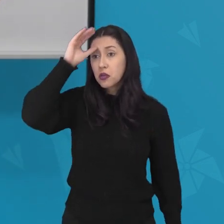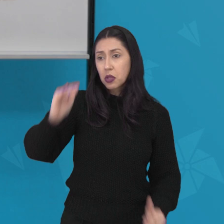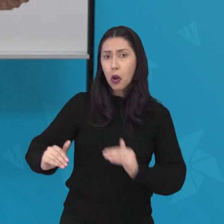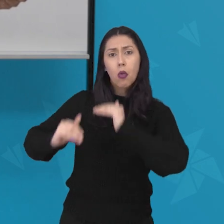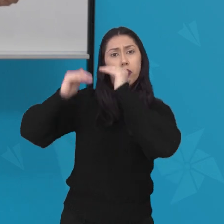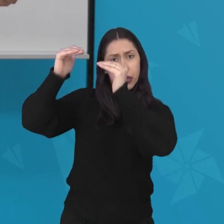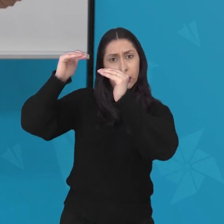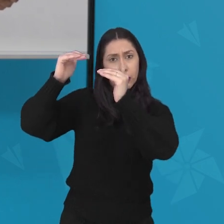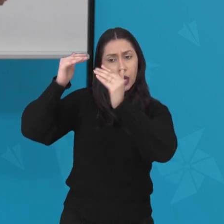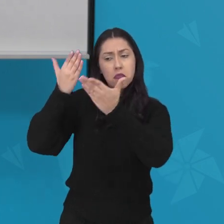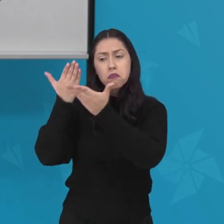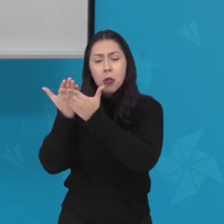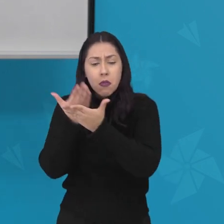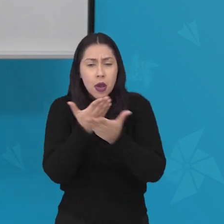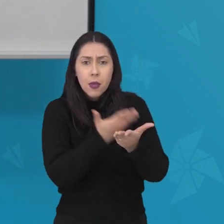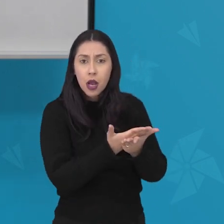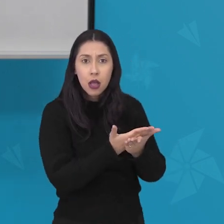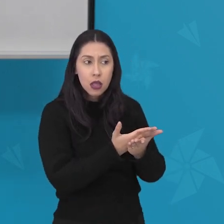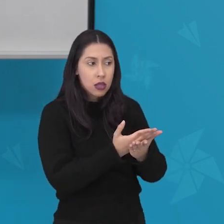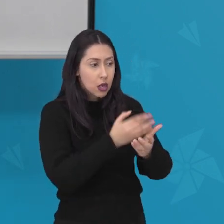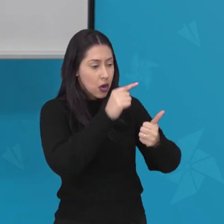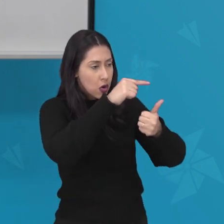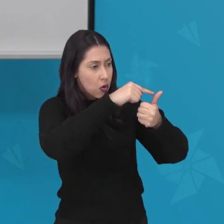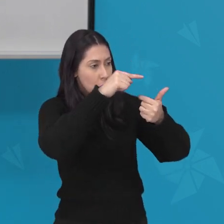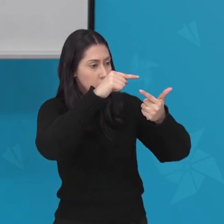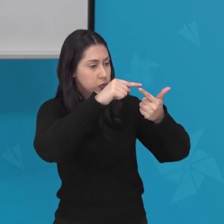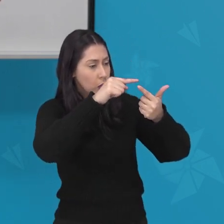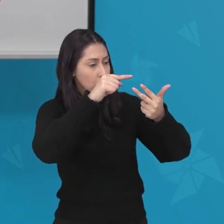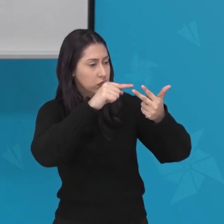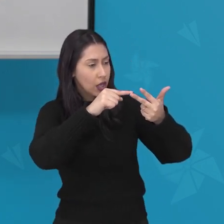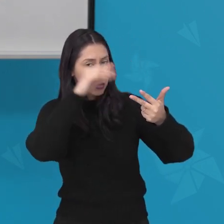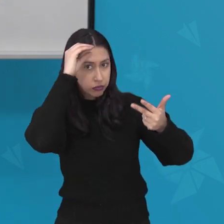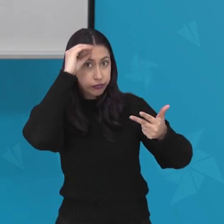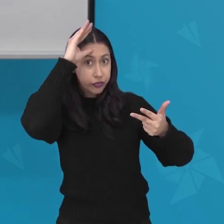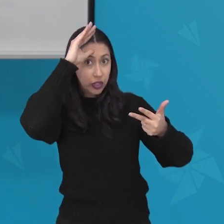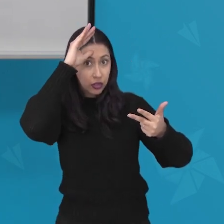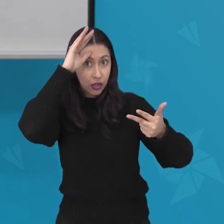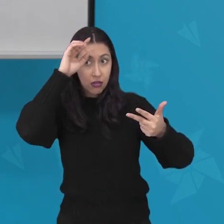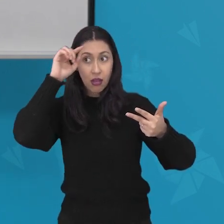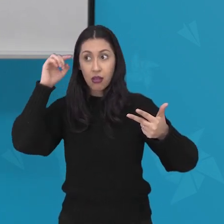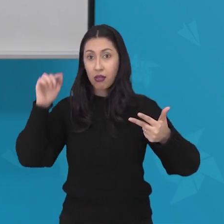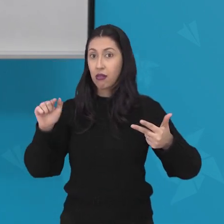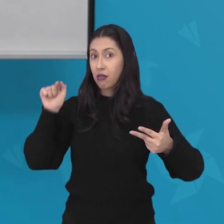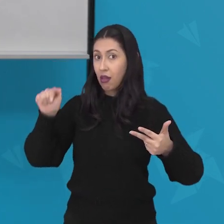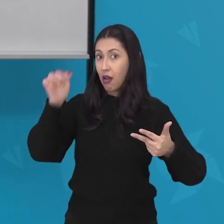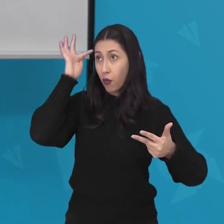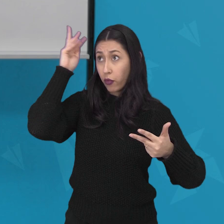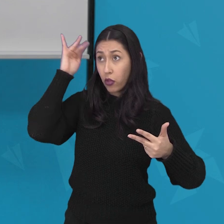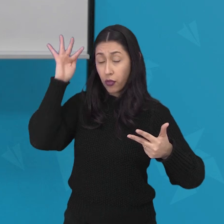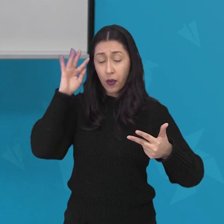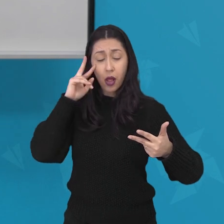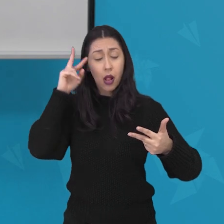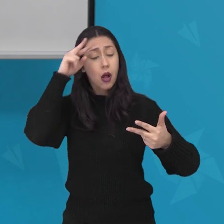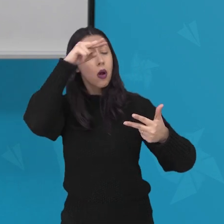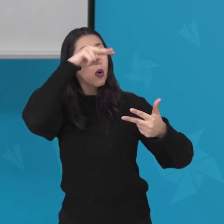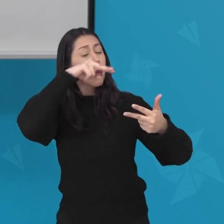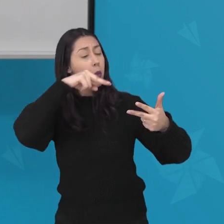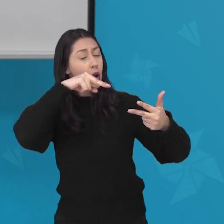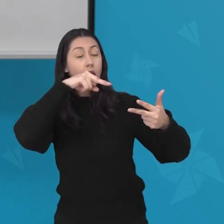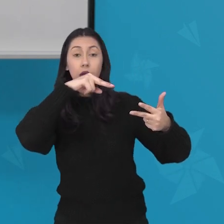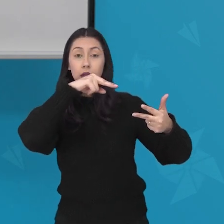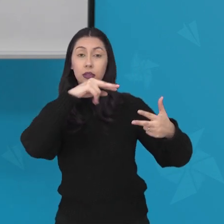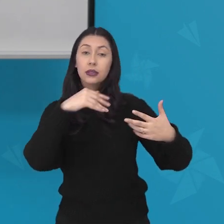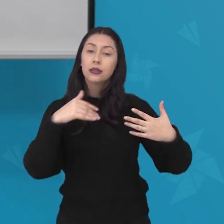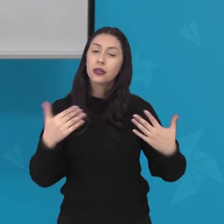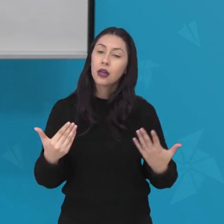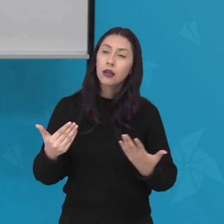sobre os conhecimentos. Um saber capaz de refletir sobre os outros saberes. E ao refletir dessa